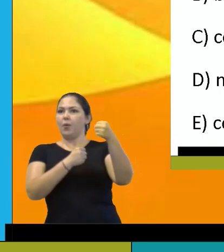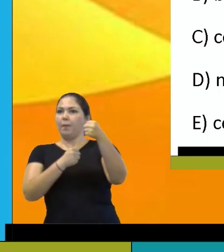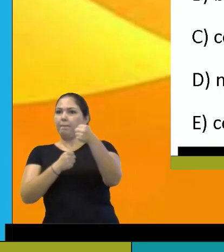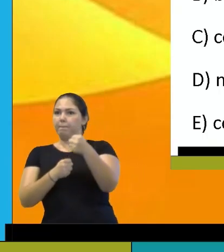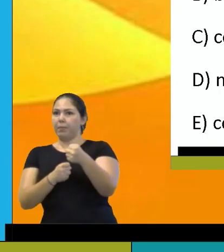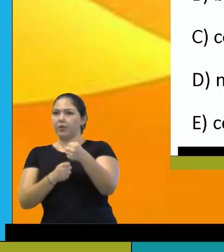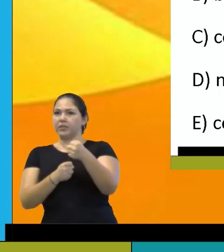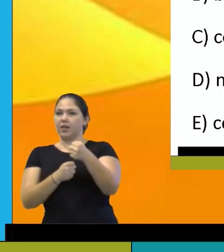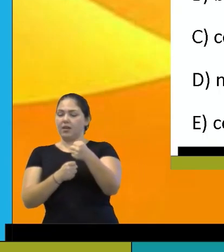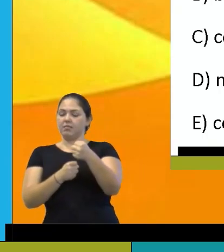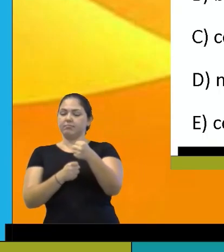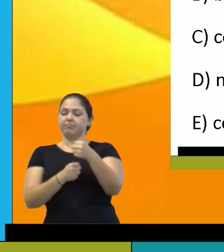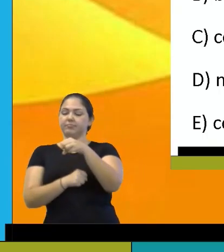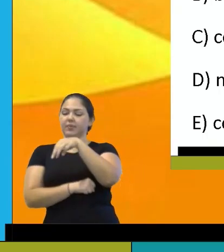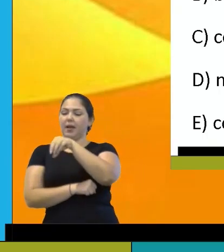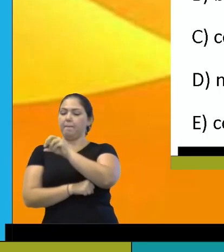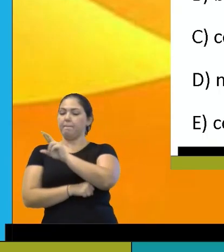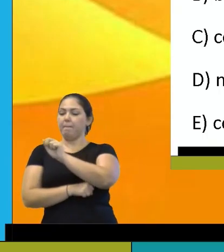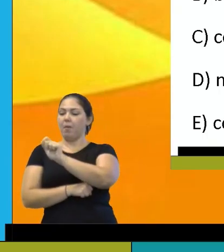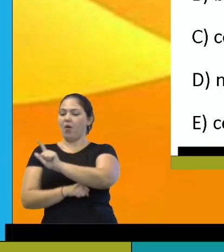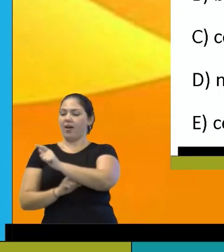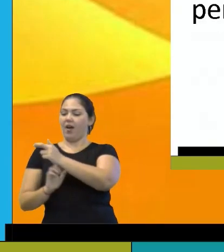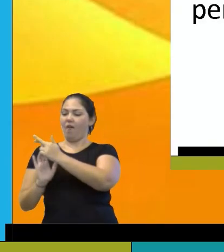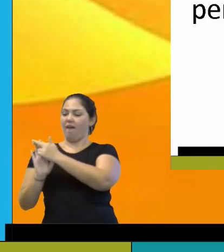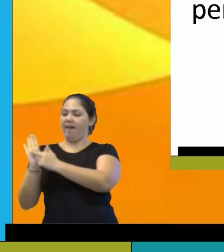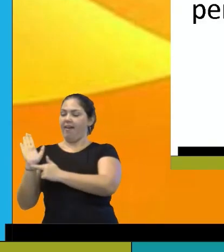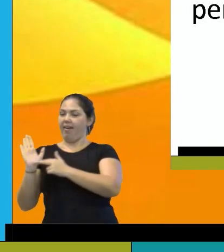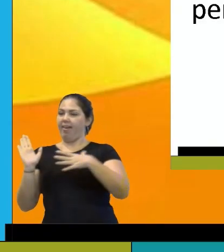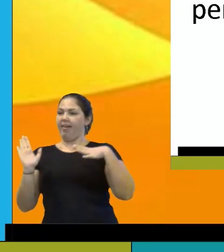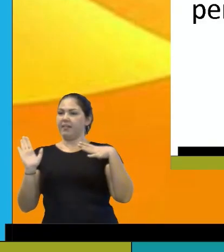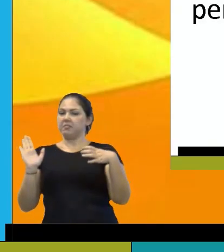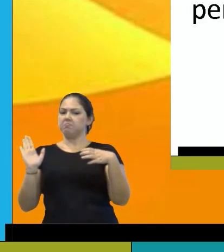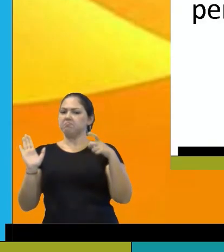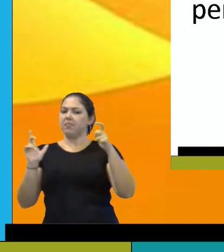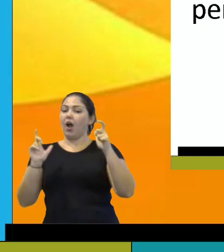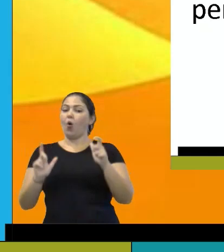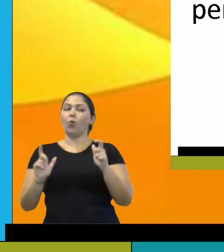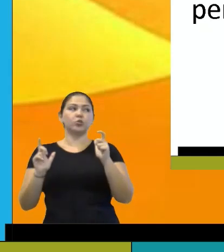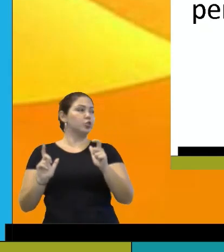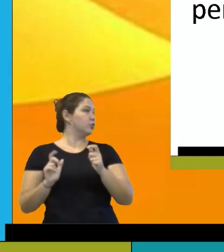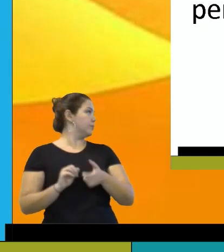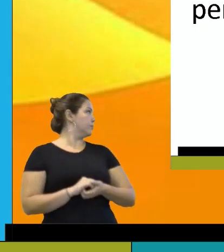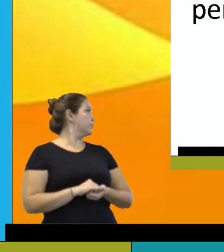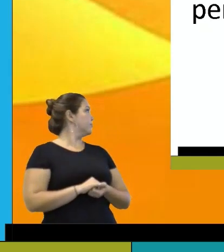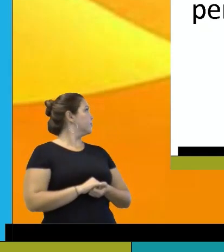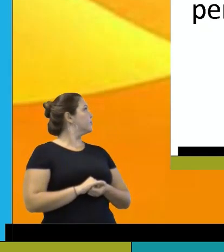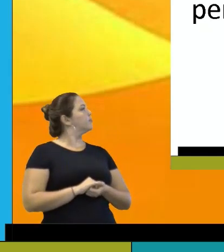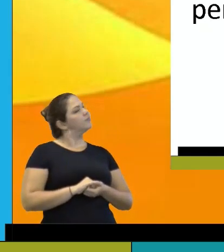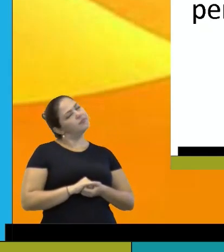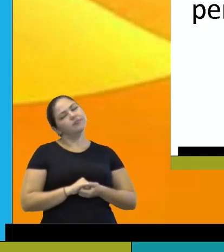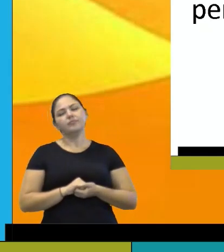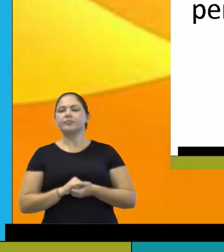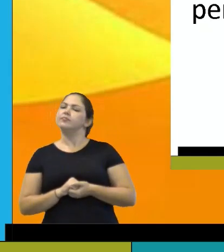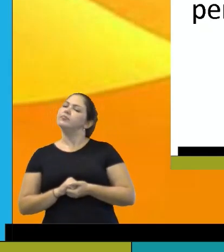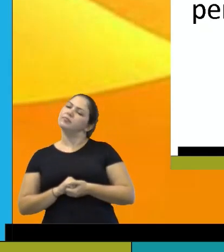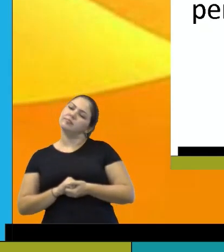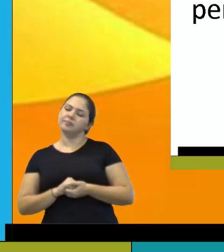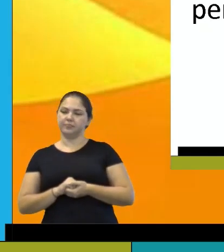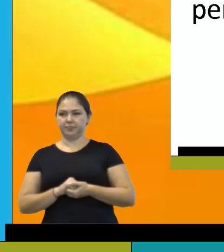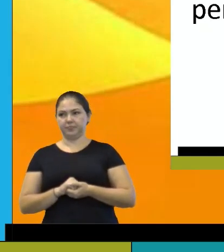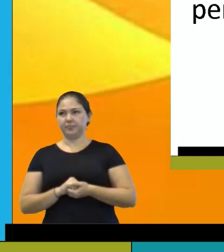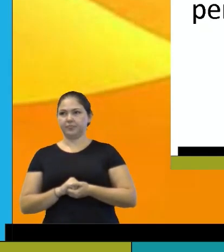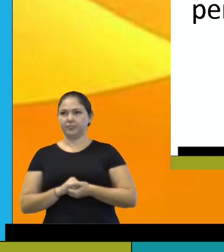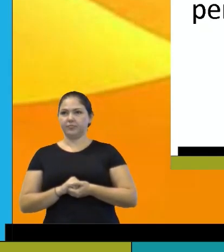moral do príncipe está onde? Volta para o texto aqui, ó. O príncipe, portanto, não deve se incomodar